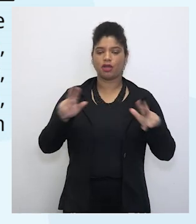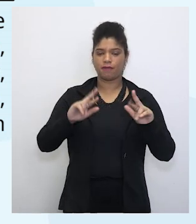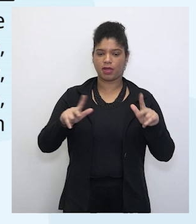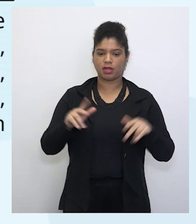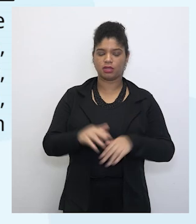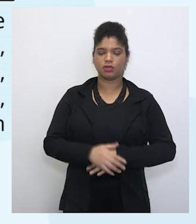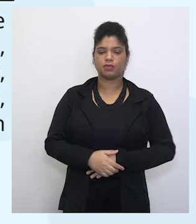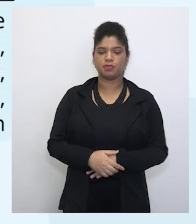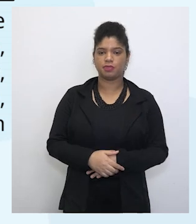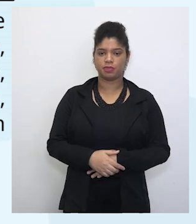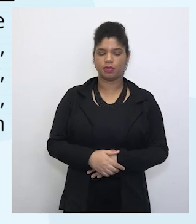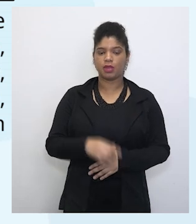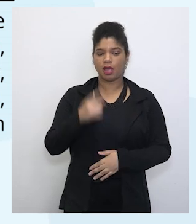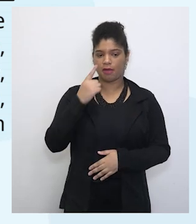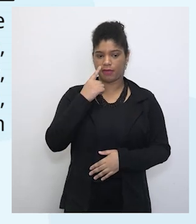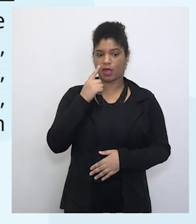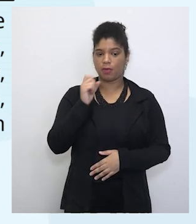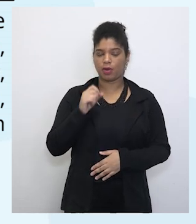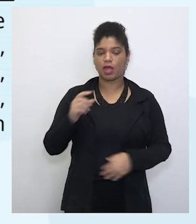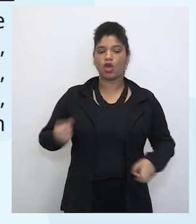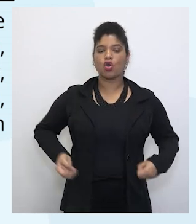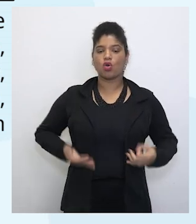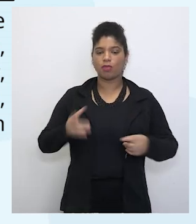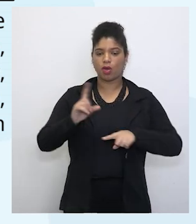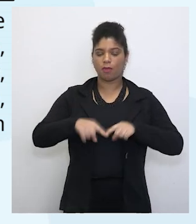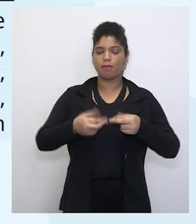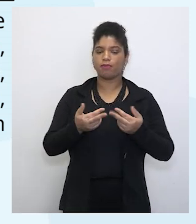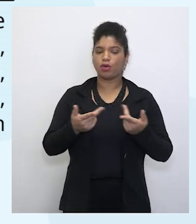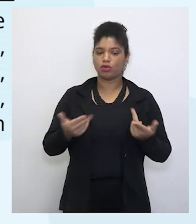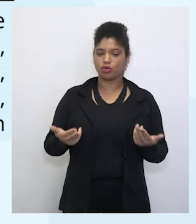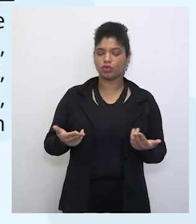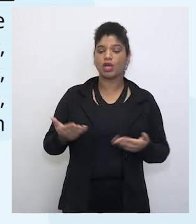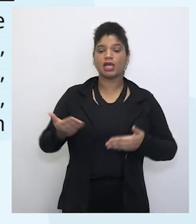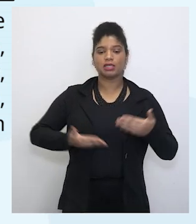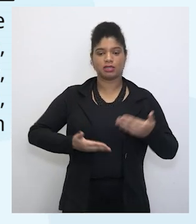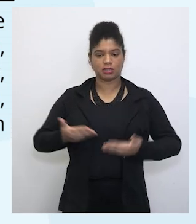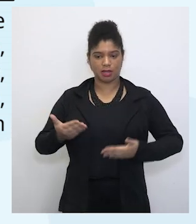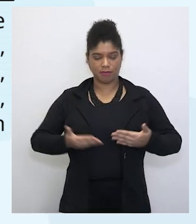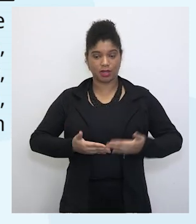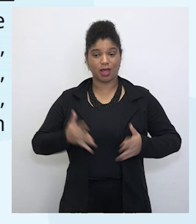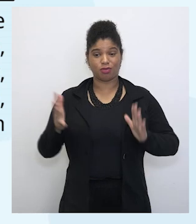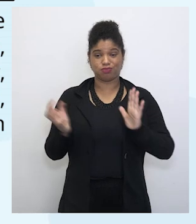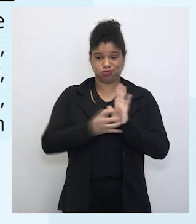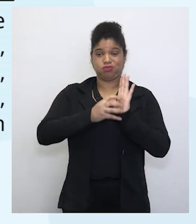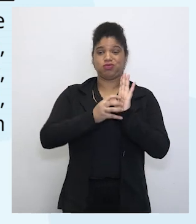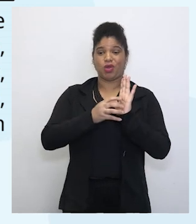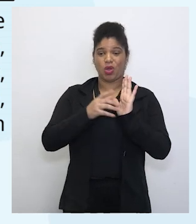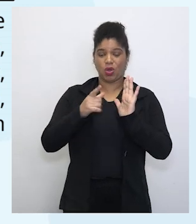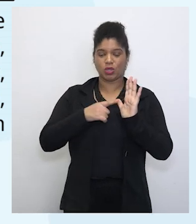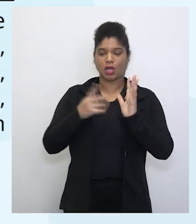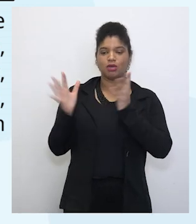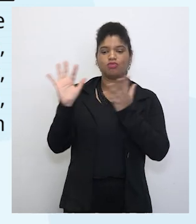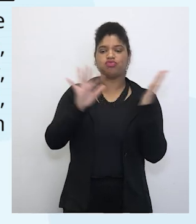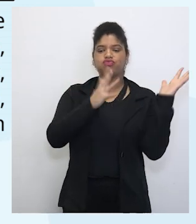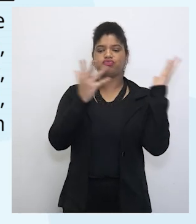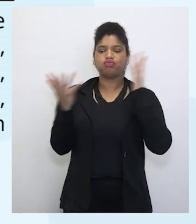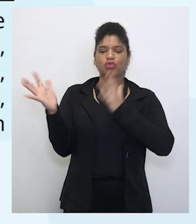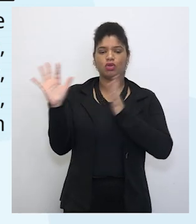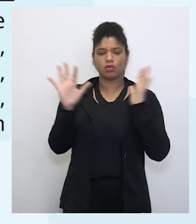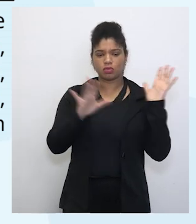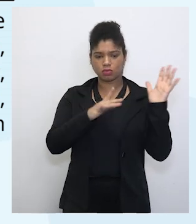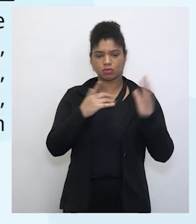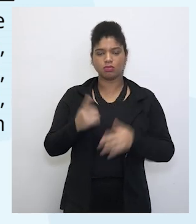ways. Então, o consumo de produtos e serviços impactam no meio ambiente de várias